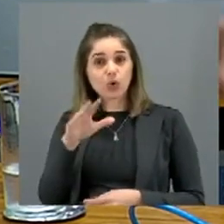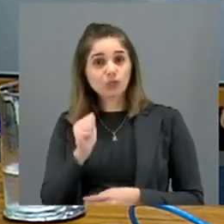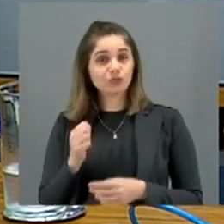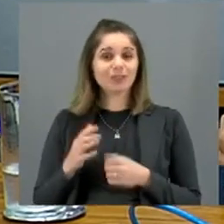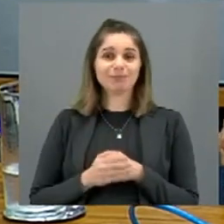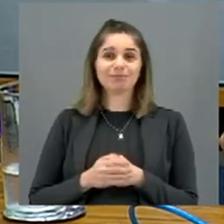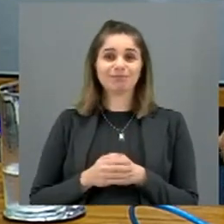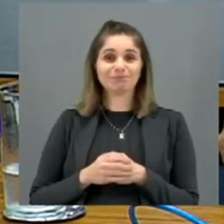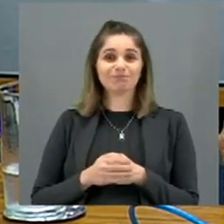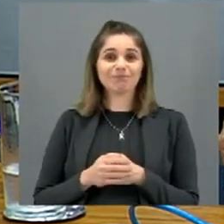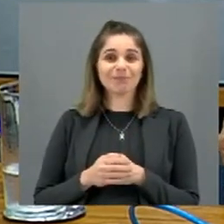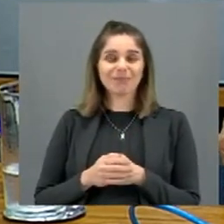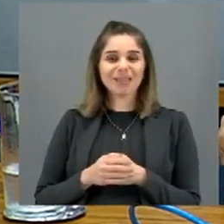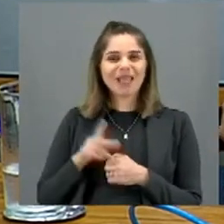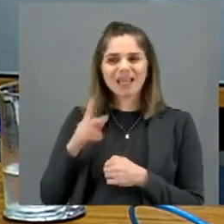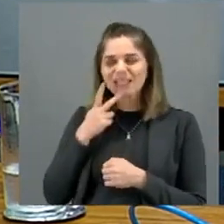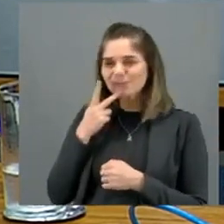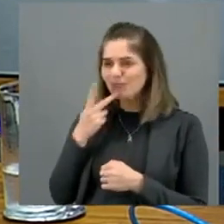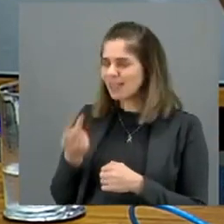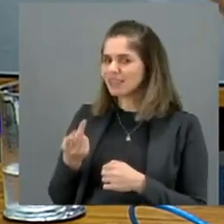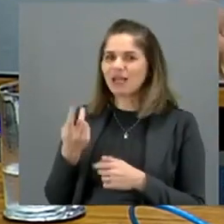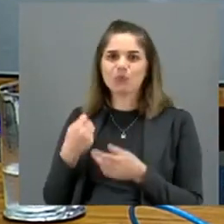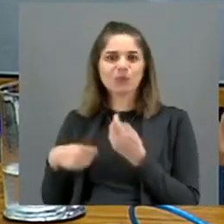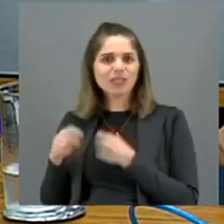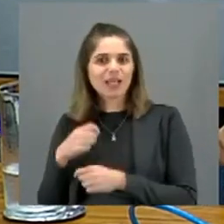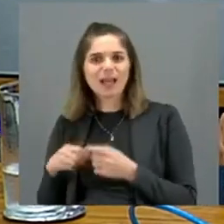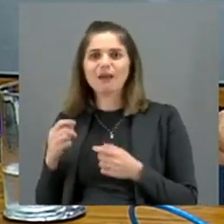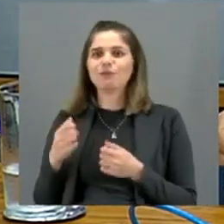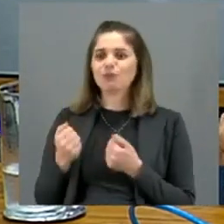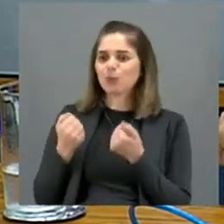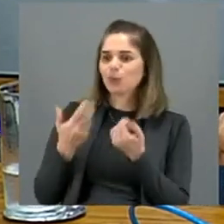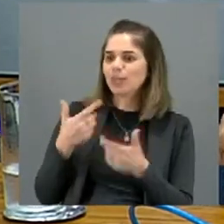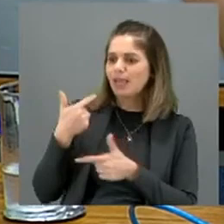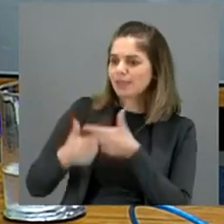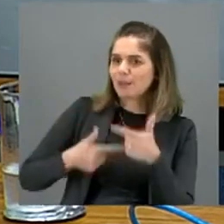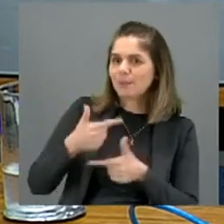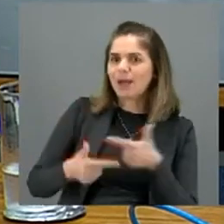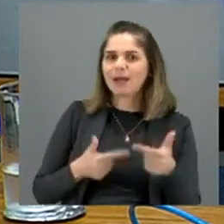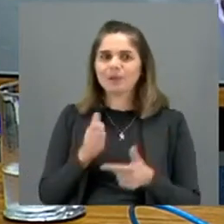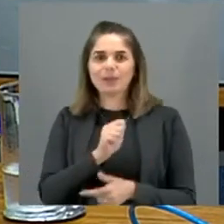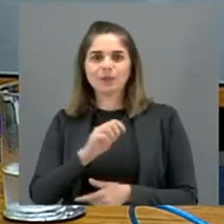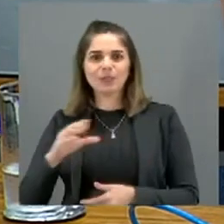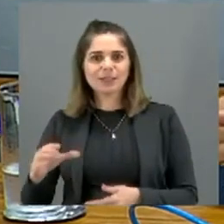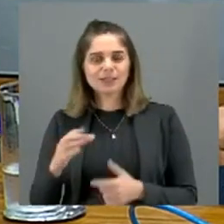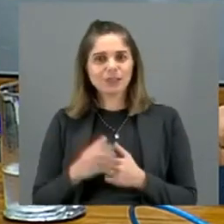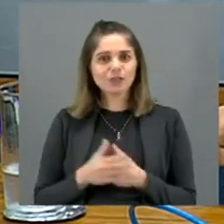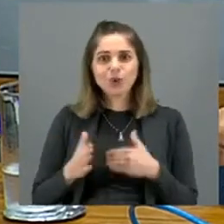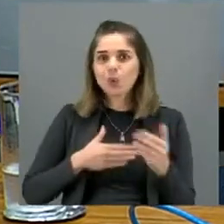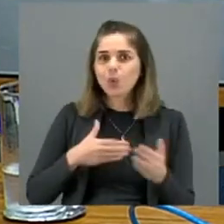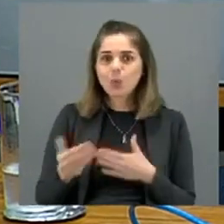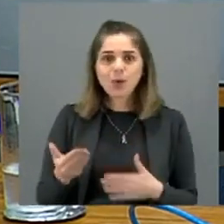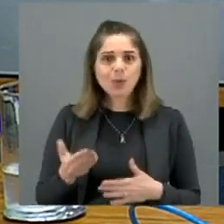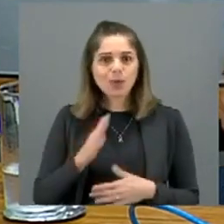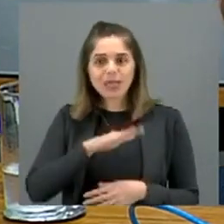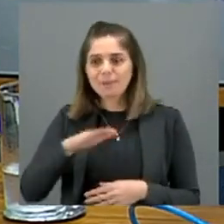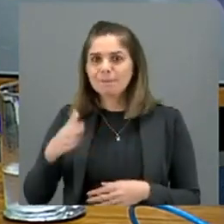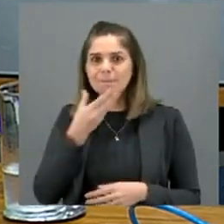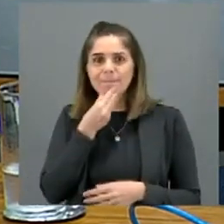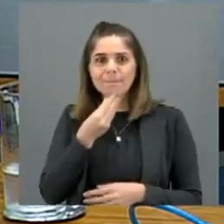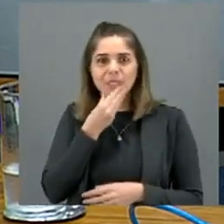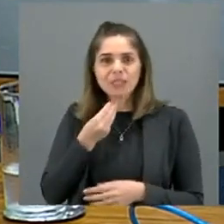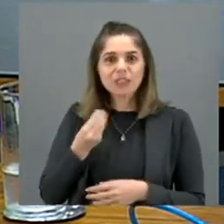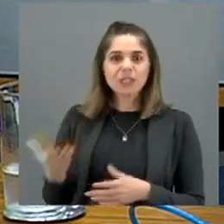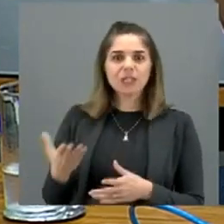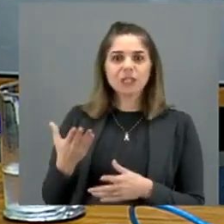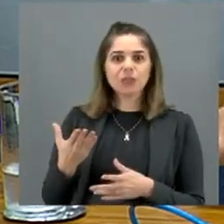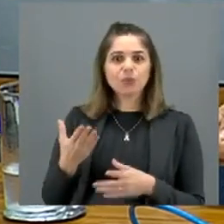para adolescentes. A logística vai ficar fácil. Qualquer menino sai aí com 12 papelotes na mão, 10, 5,